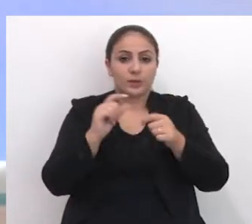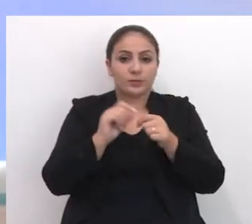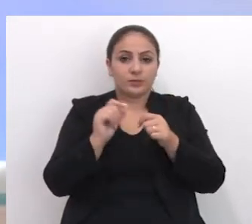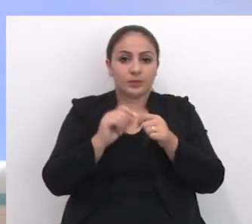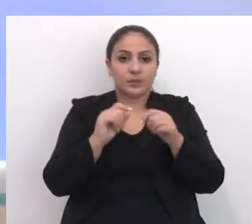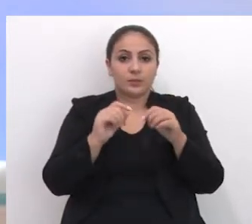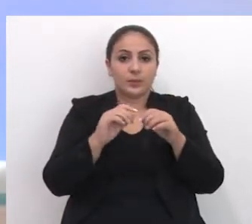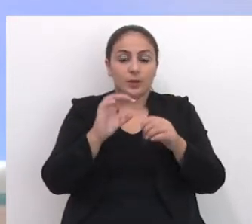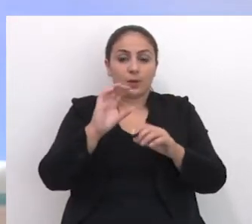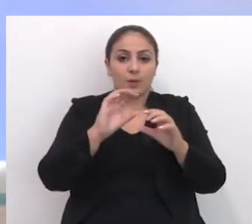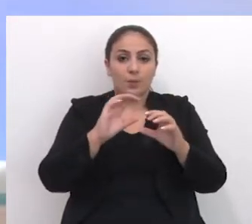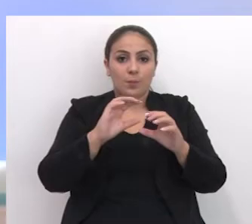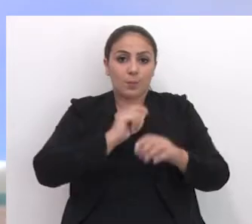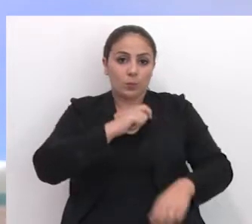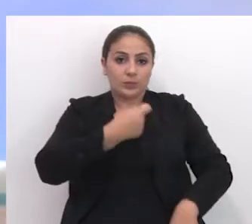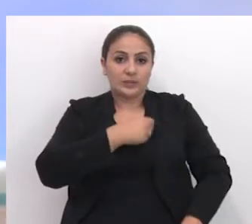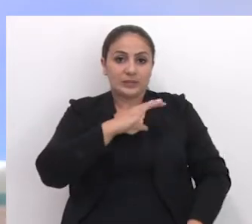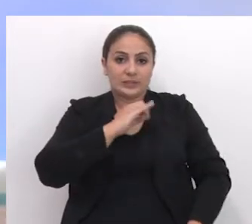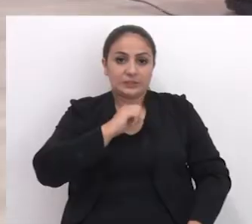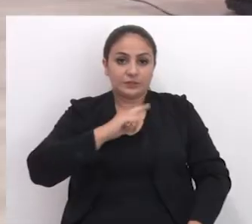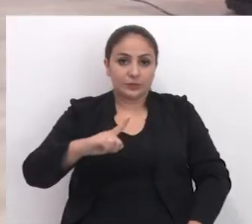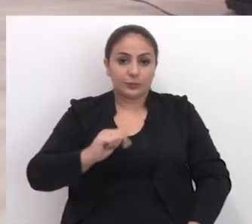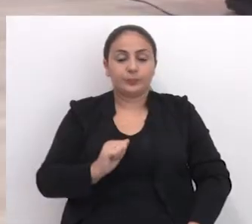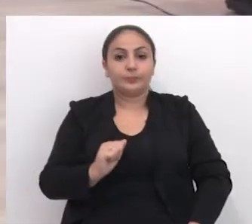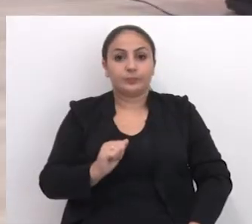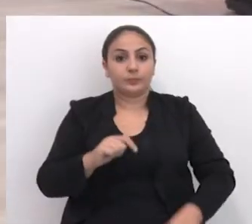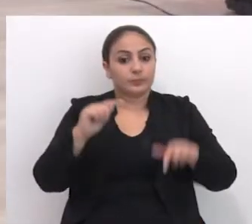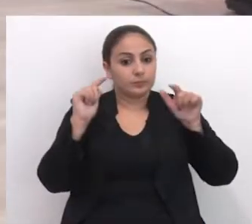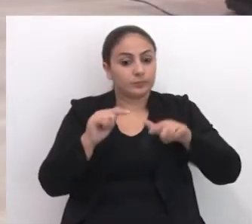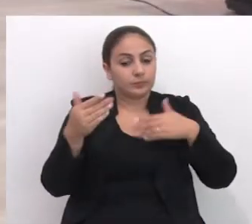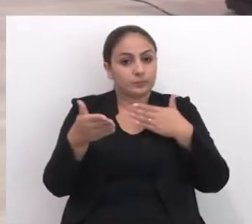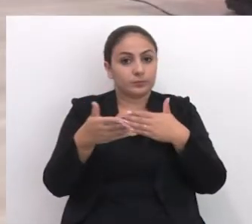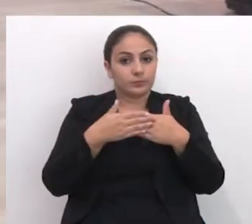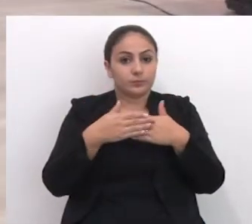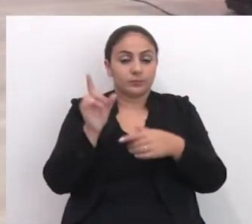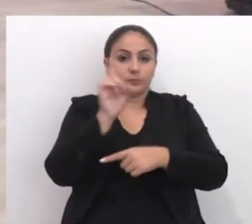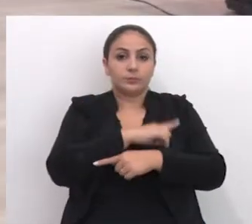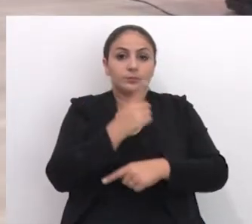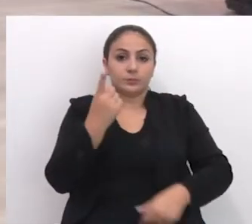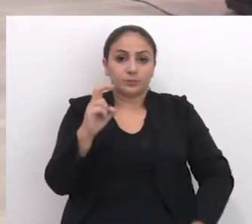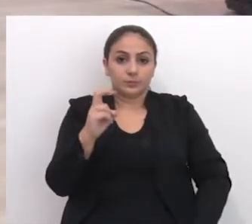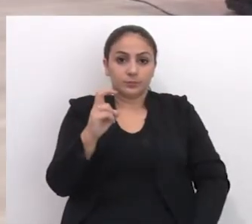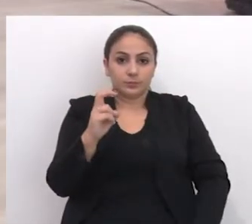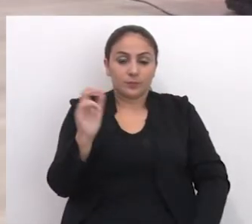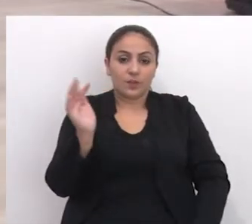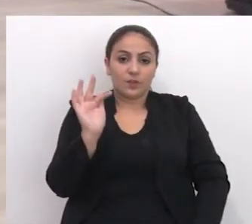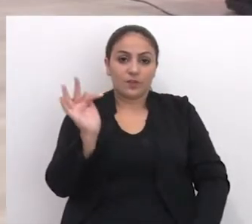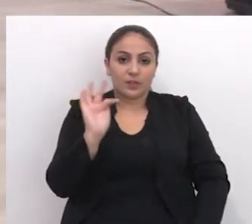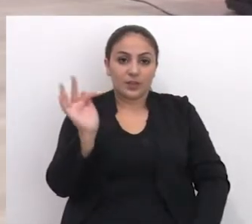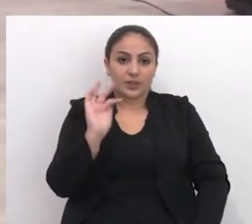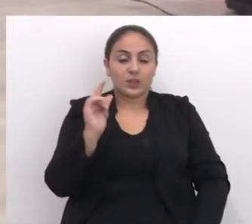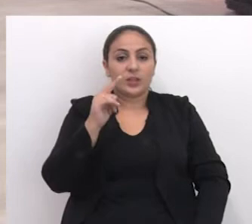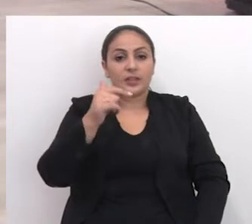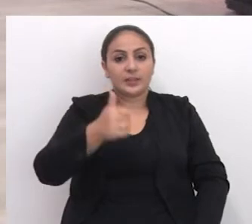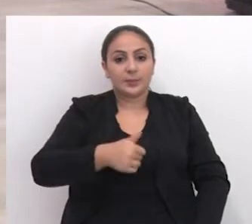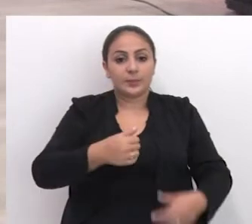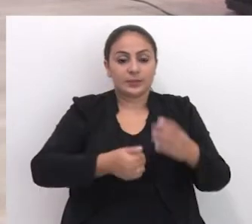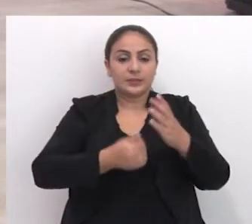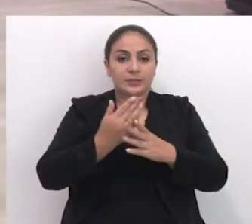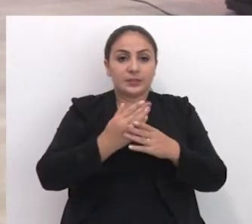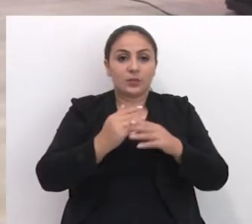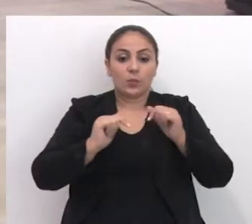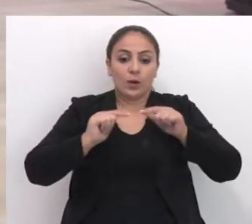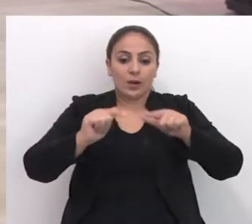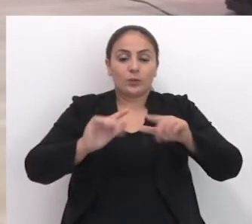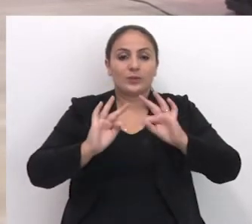serviço prestado pela Polícia Civil. O local foi interditado no dia 15 de fevereiro, depois da